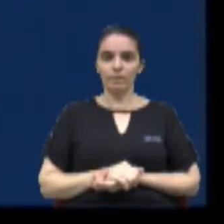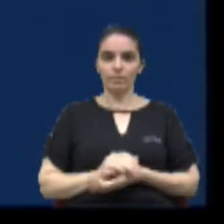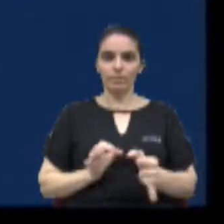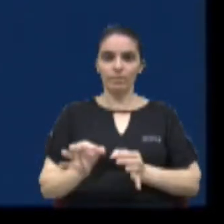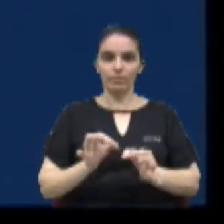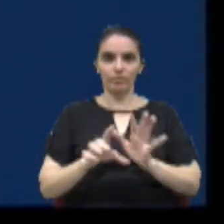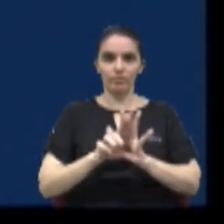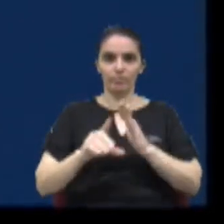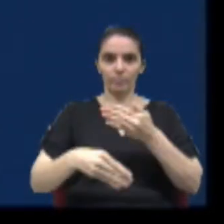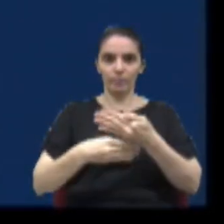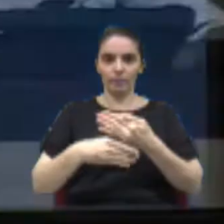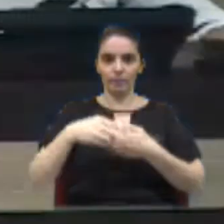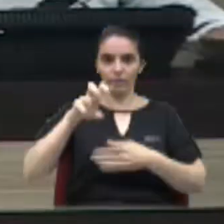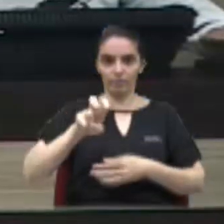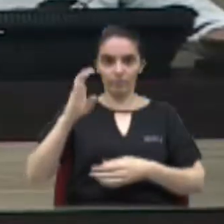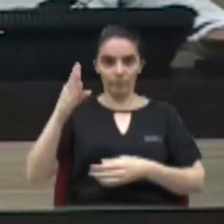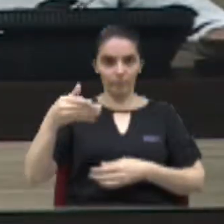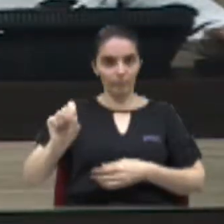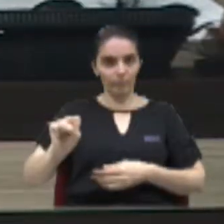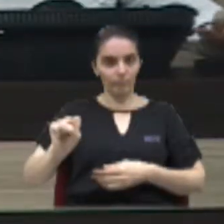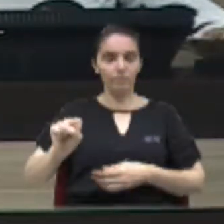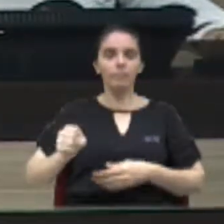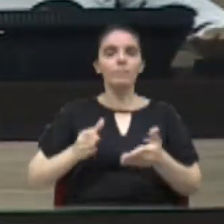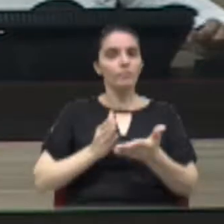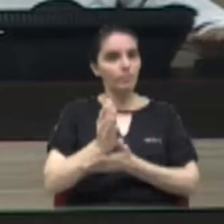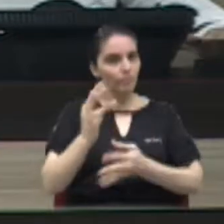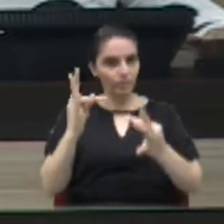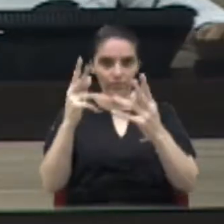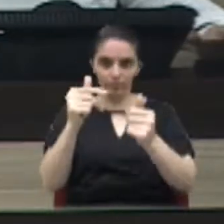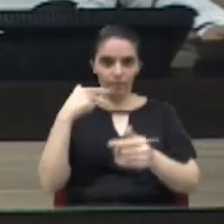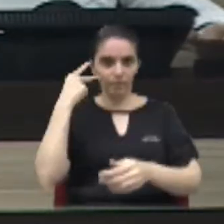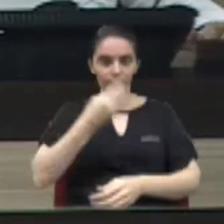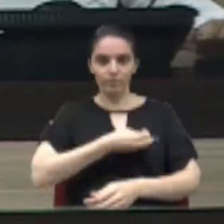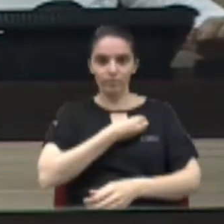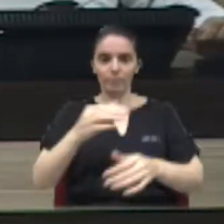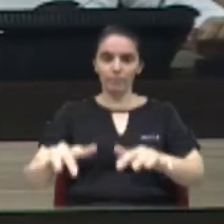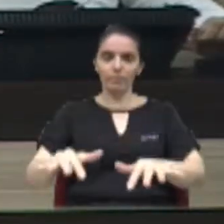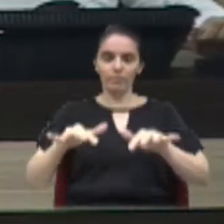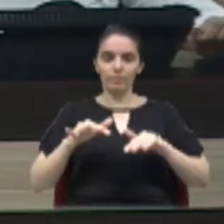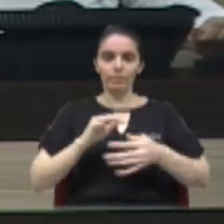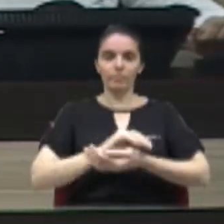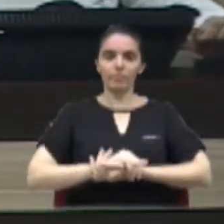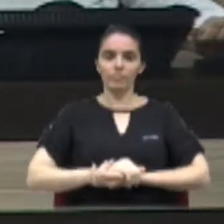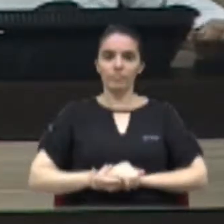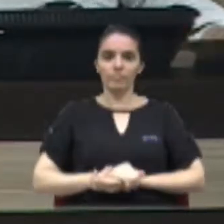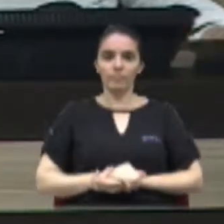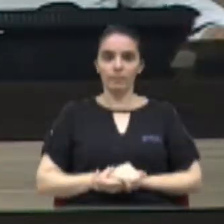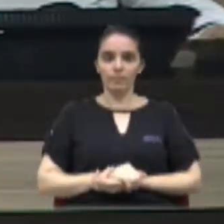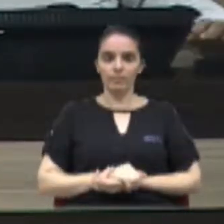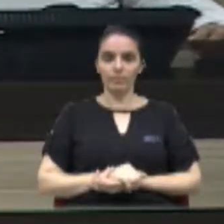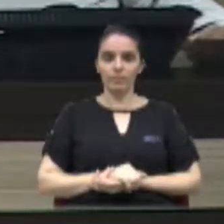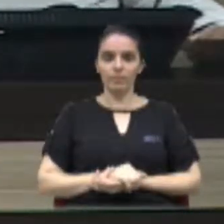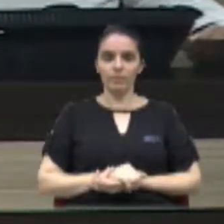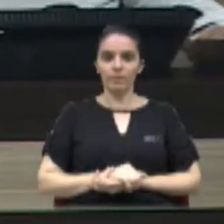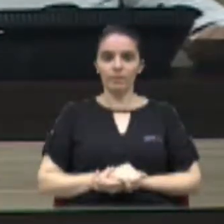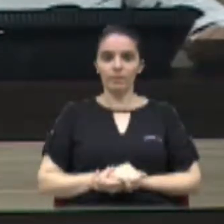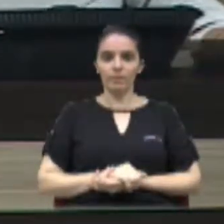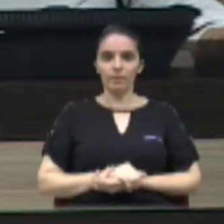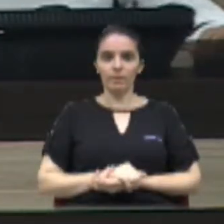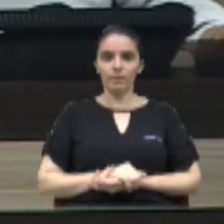Projeto de Lei Complementar 5/2018 foi aprovada por todos os vereadores presentes no plenário.